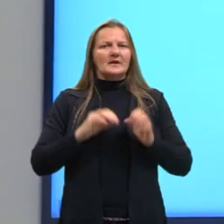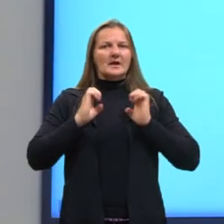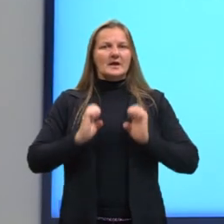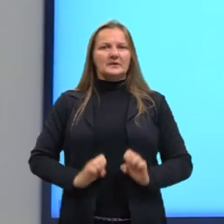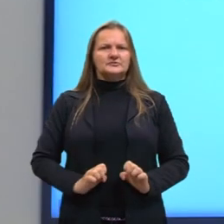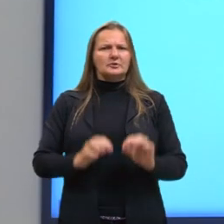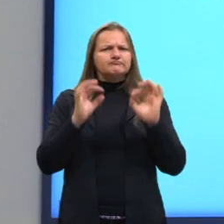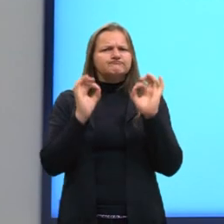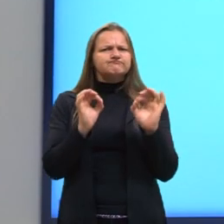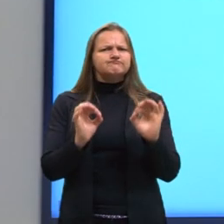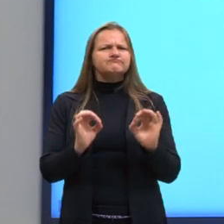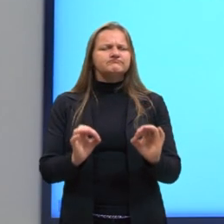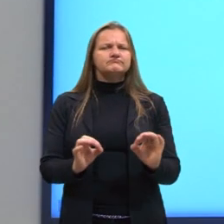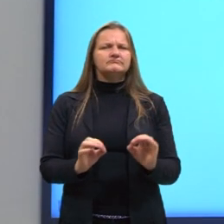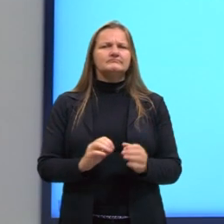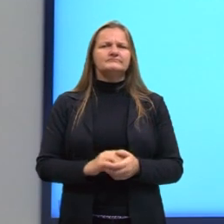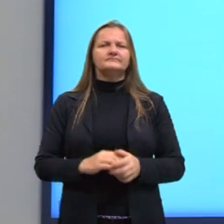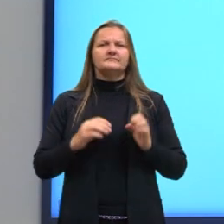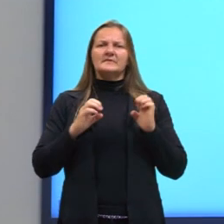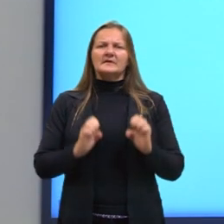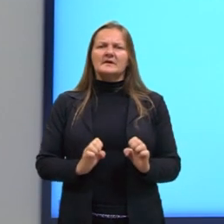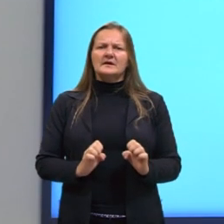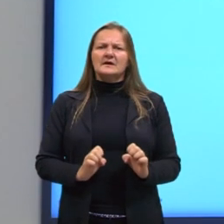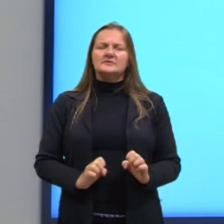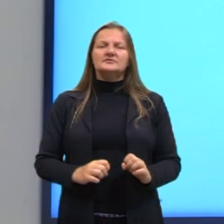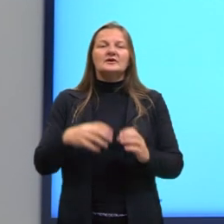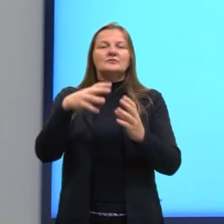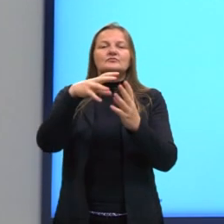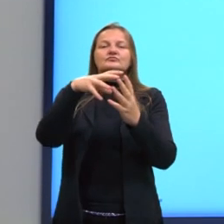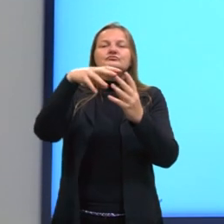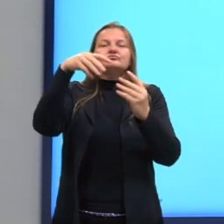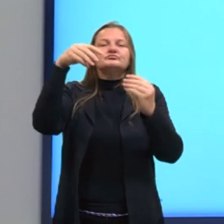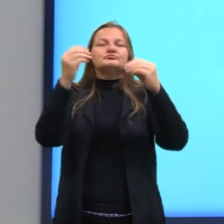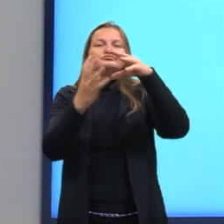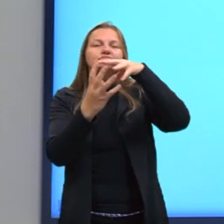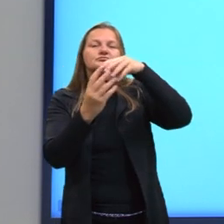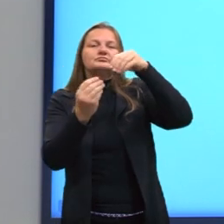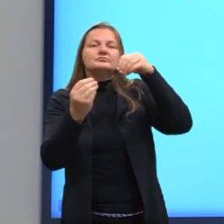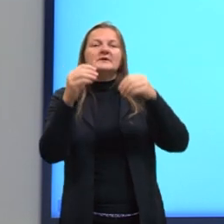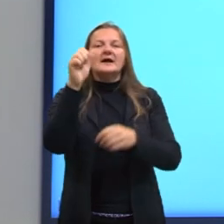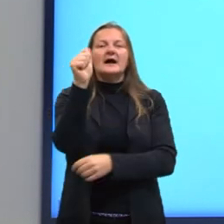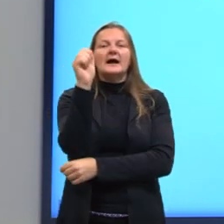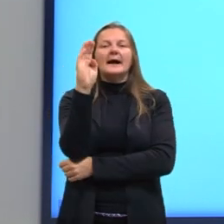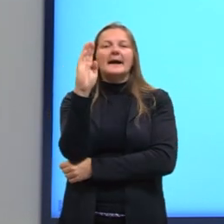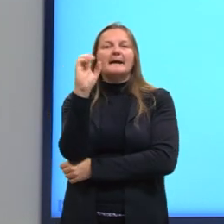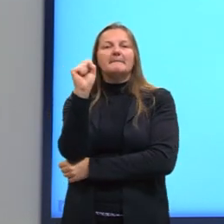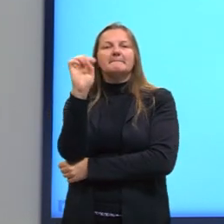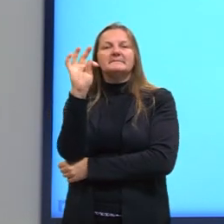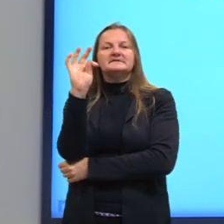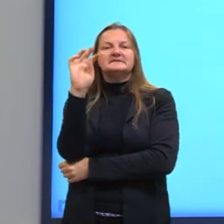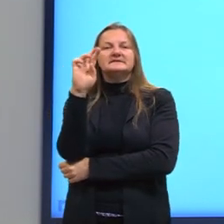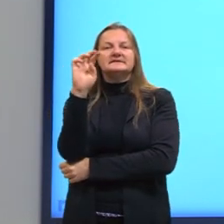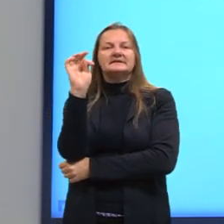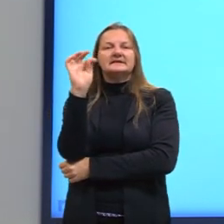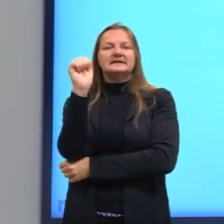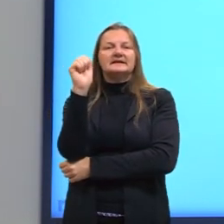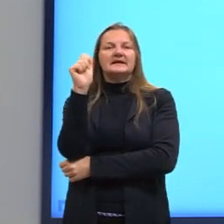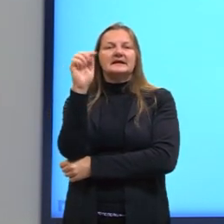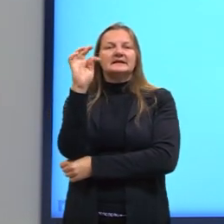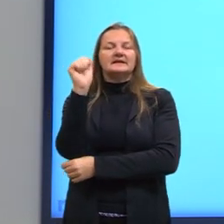ética formal Kantiana era uma ética bastante abstrata né ela não tratava do como eu